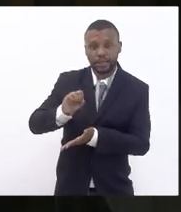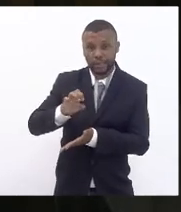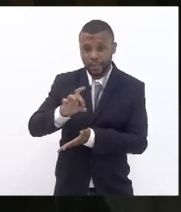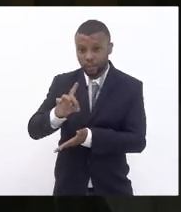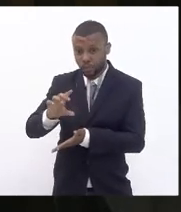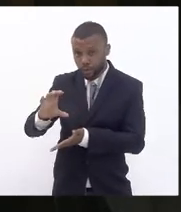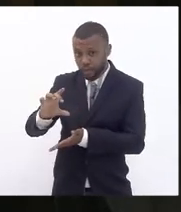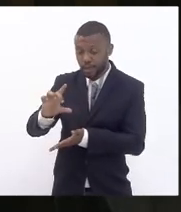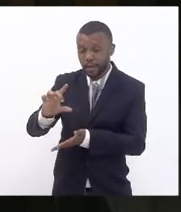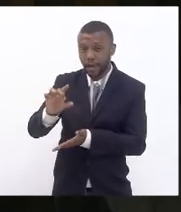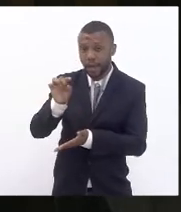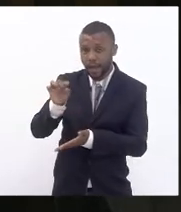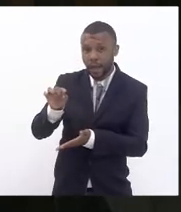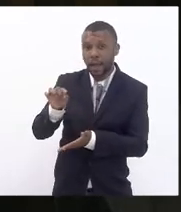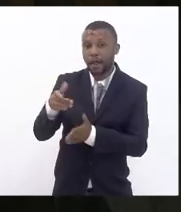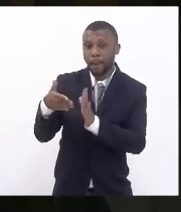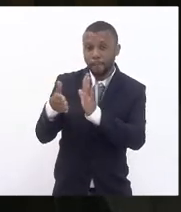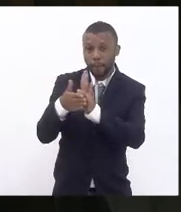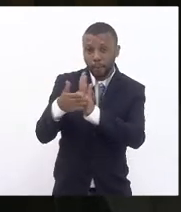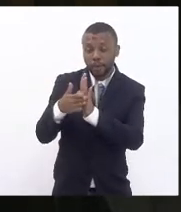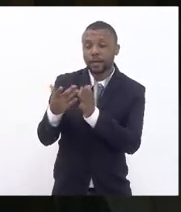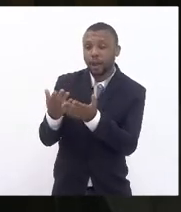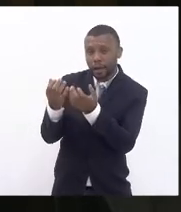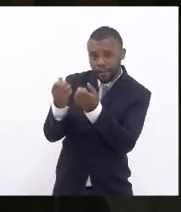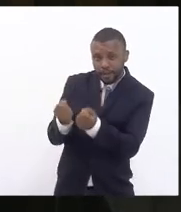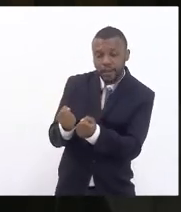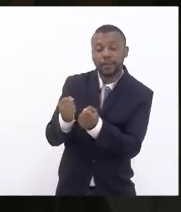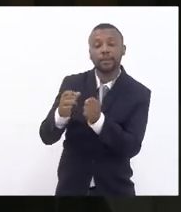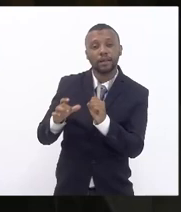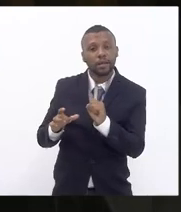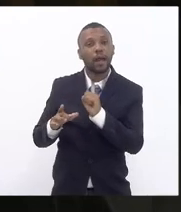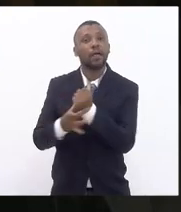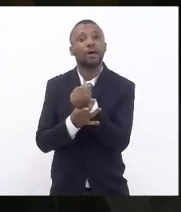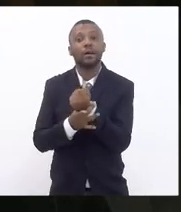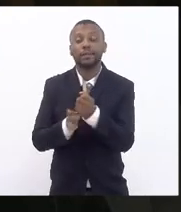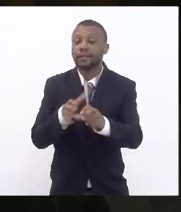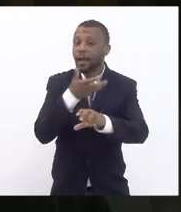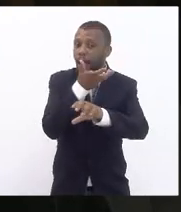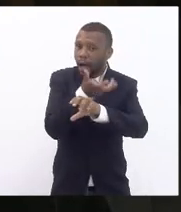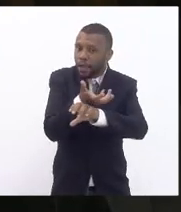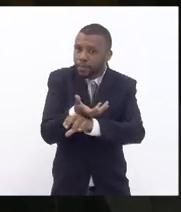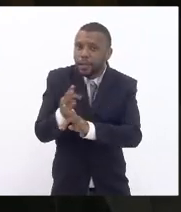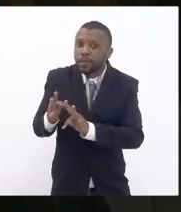SEDUC recue e garanta que todas as disciplinas que fazem parte